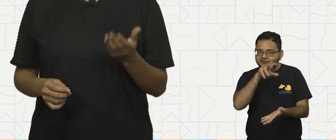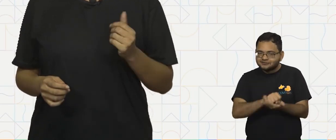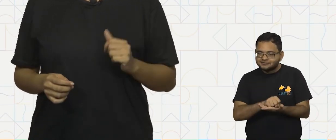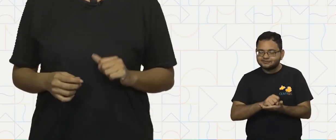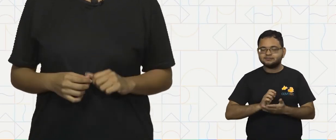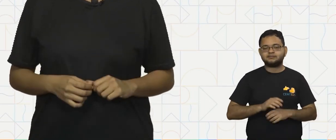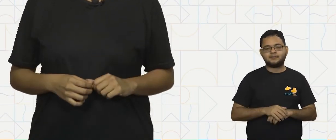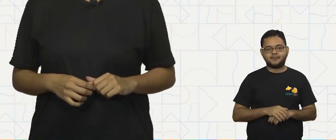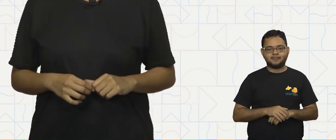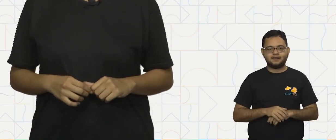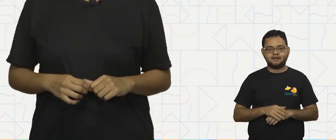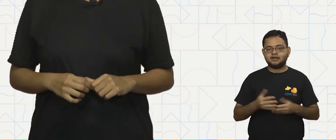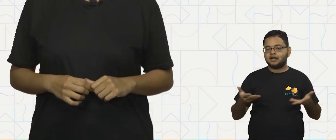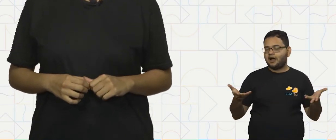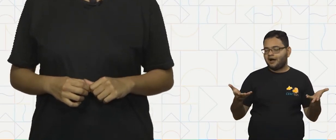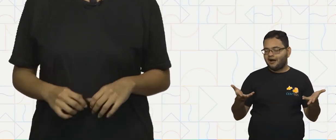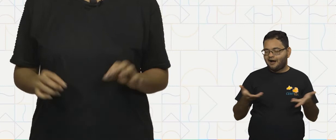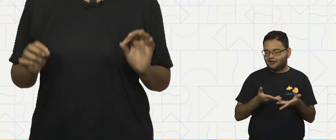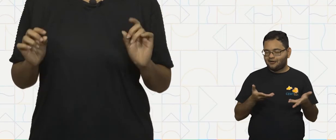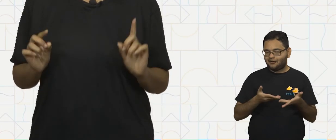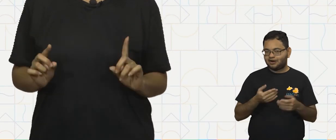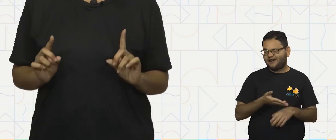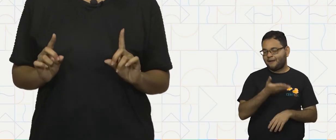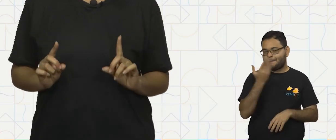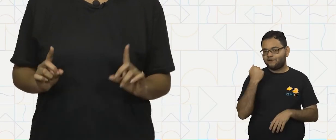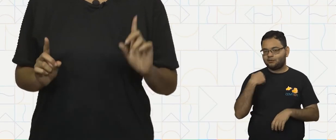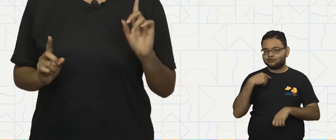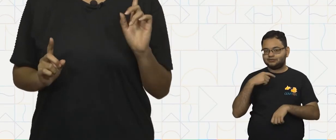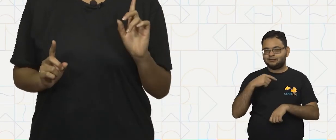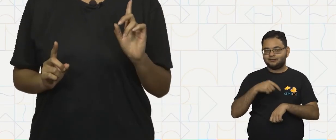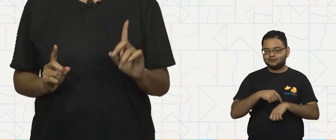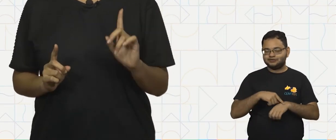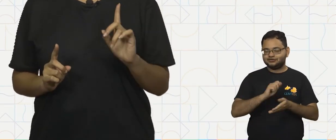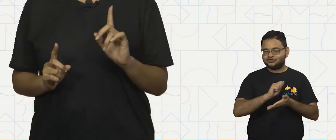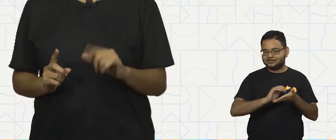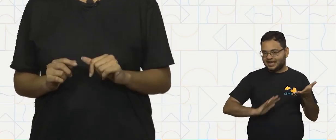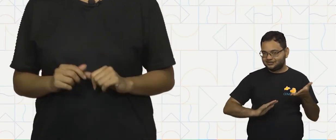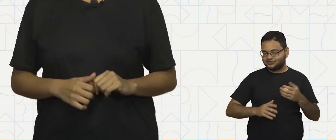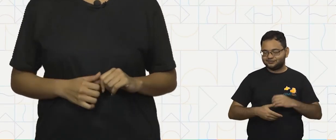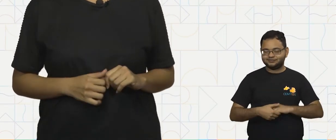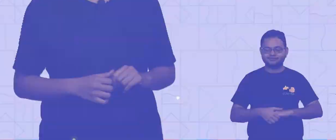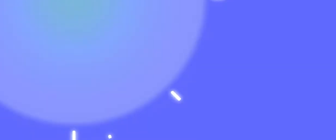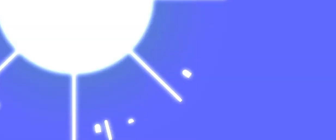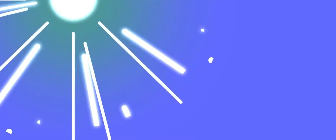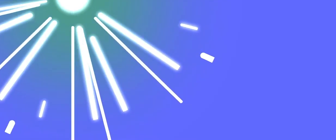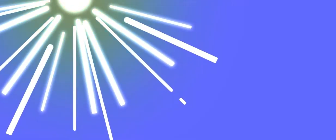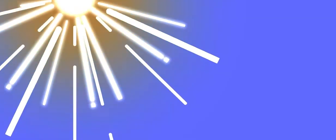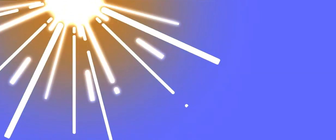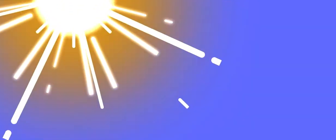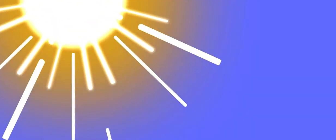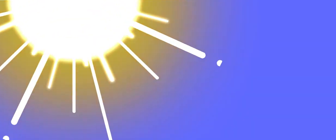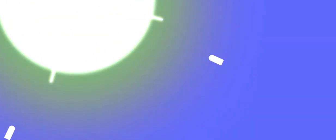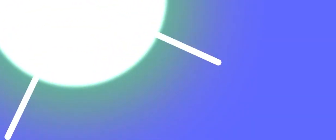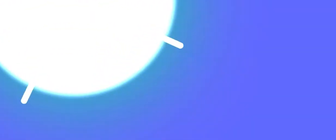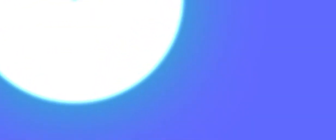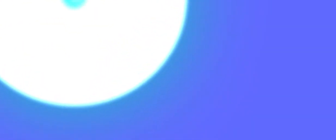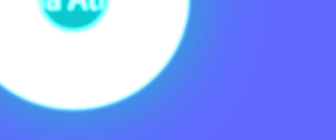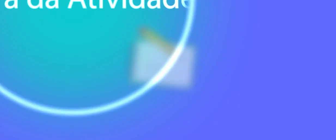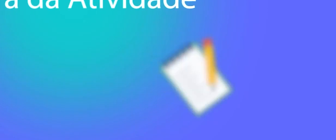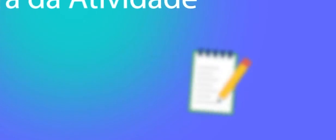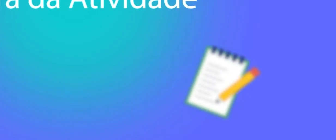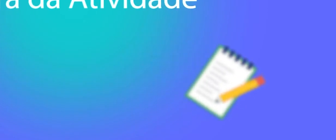que tal você testar o aprendizado de hoje? Acompanhe comigo a hora da atividade.